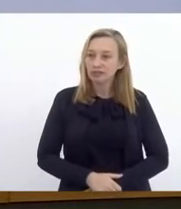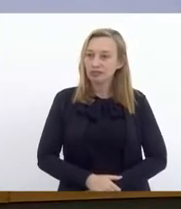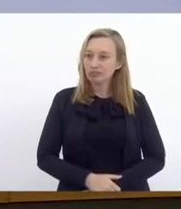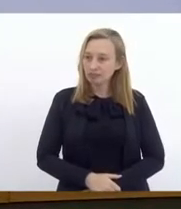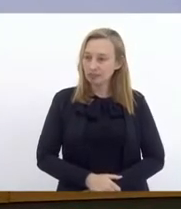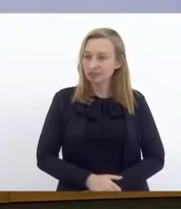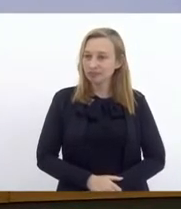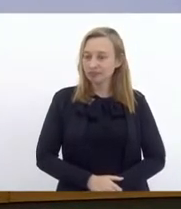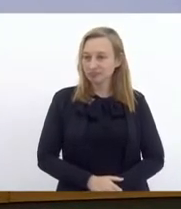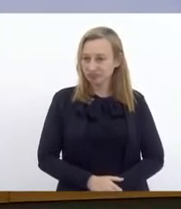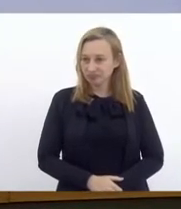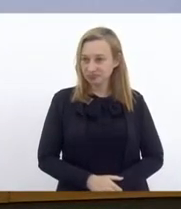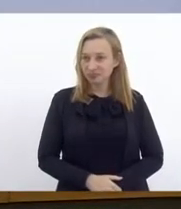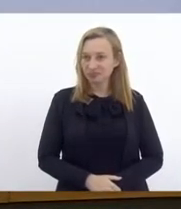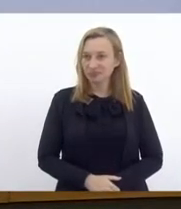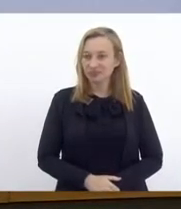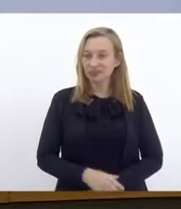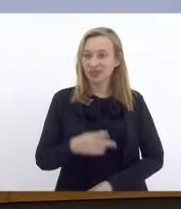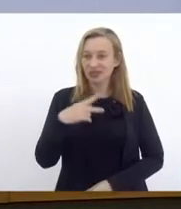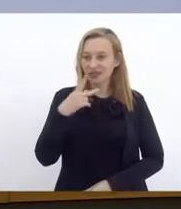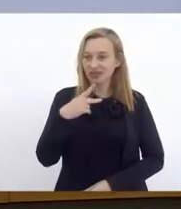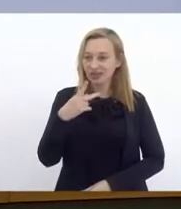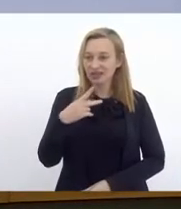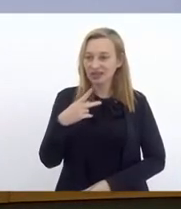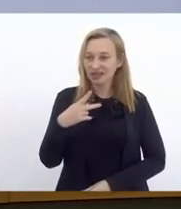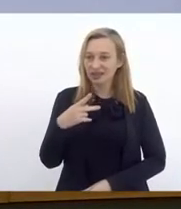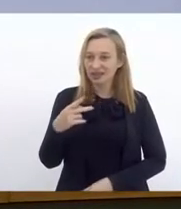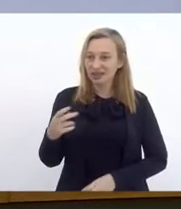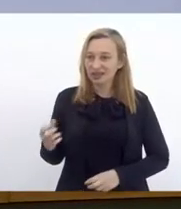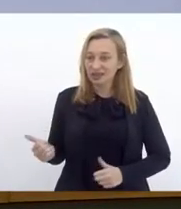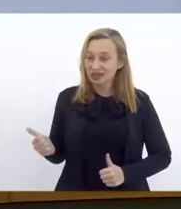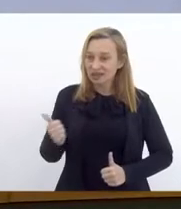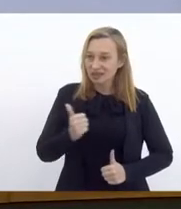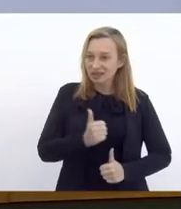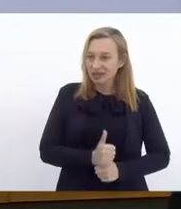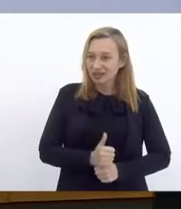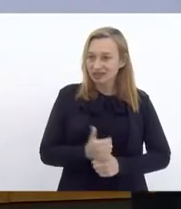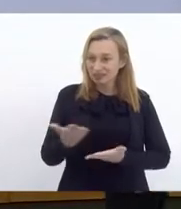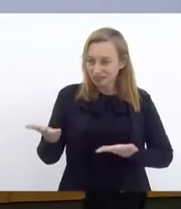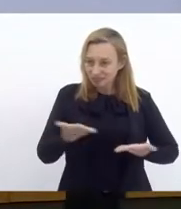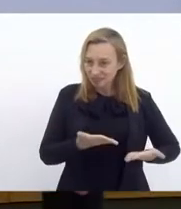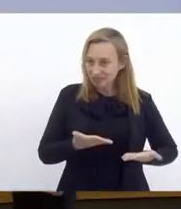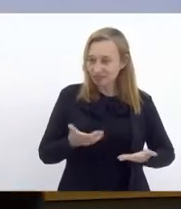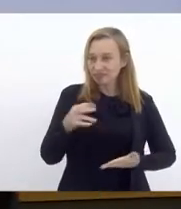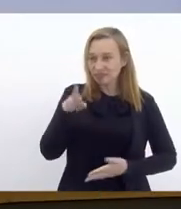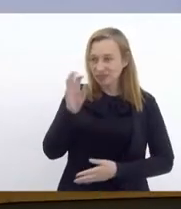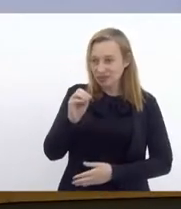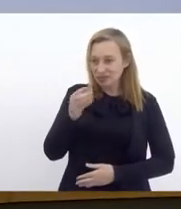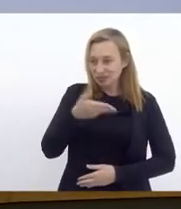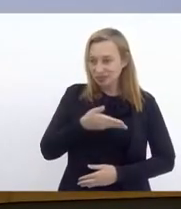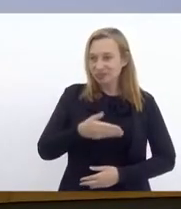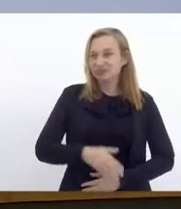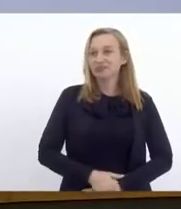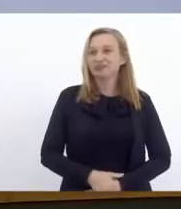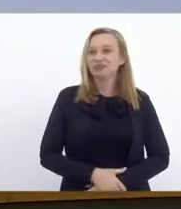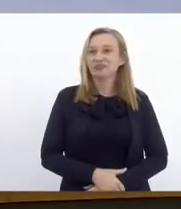Vou fazer um gesto simbólico aqui de passar a presidência para ele aqui. Por favor, Bruno.